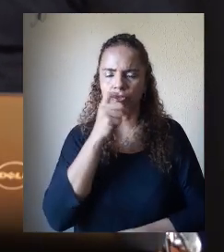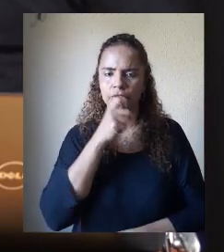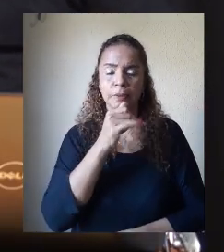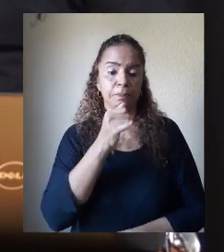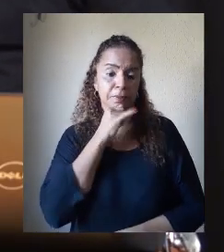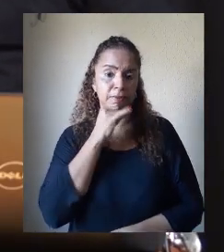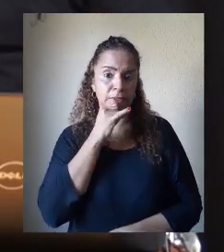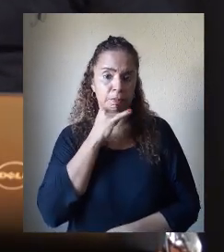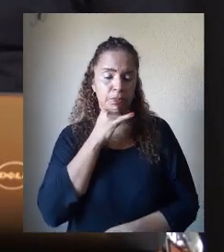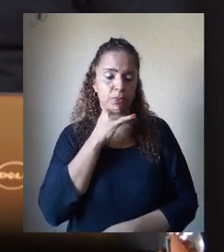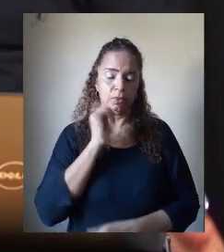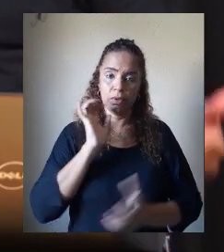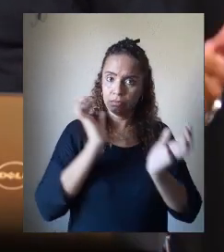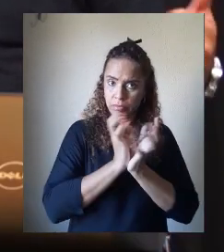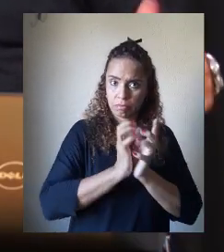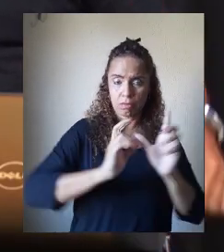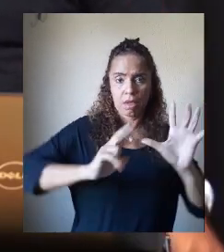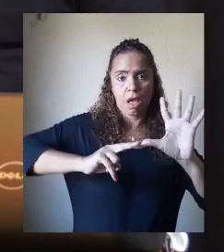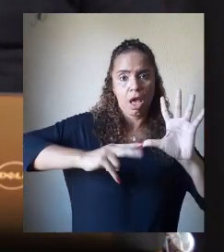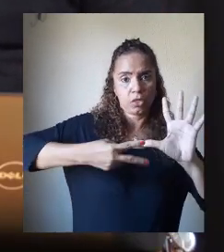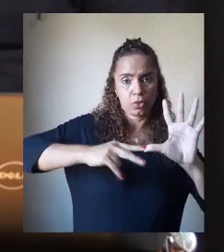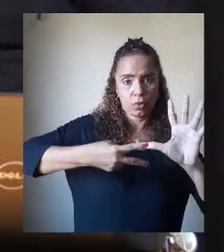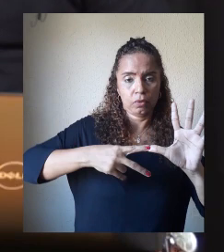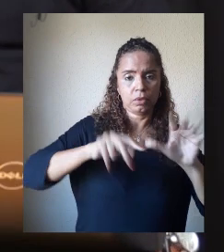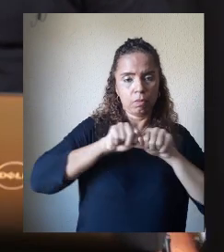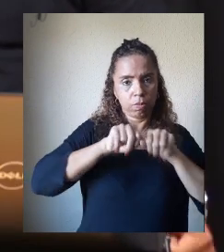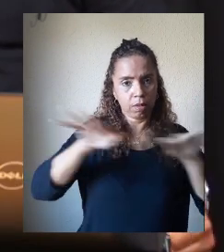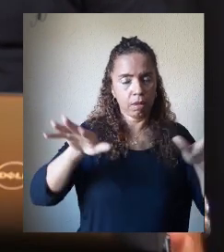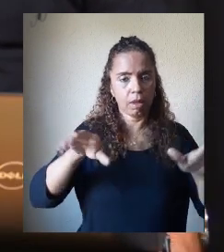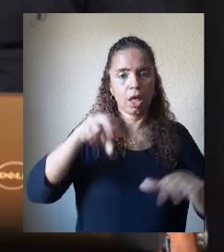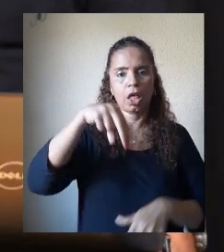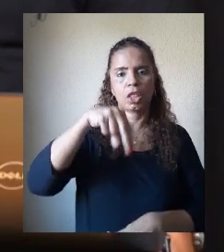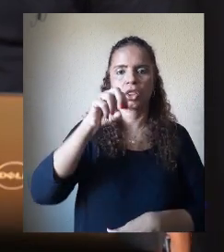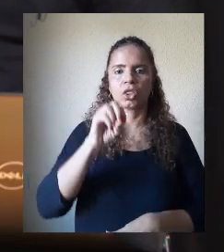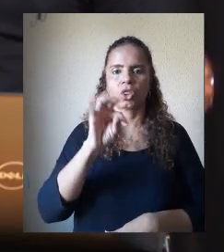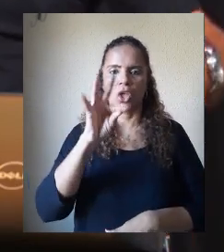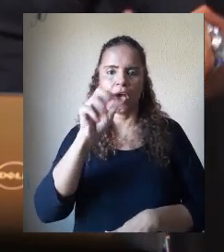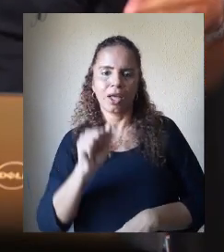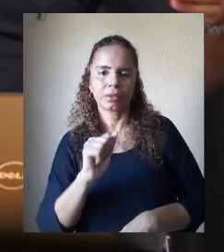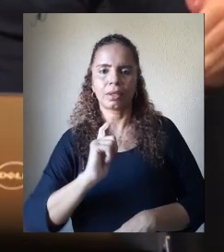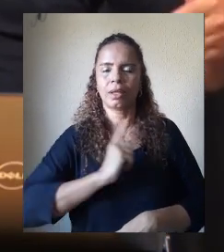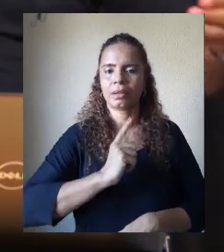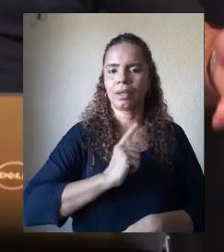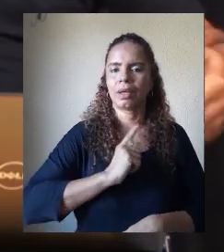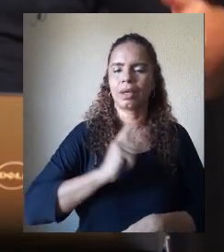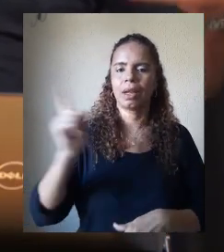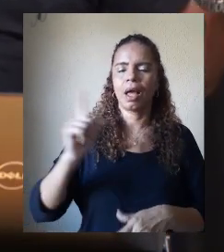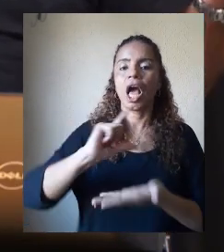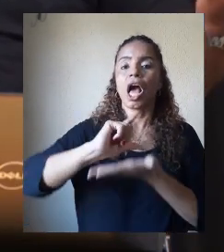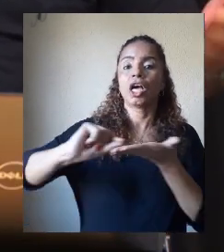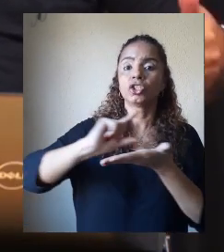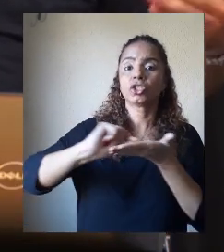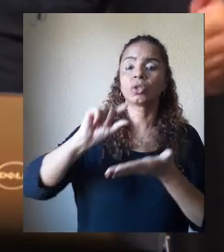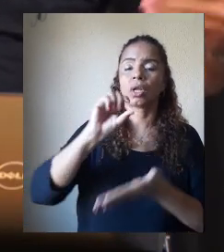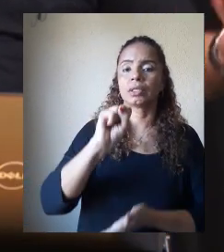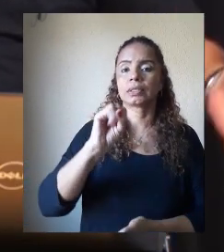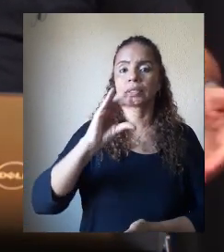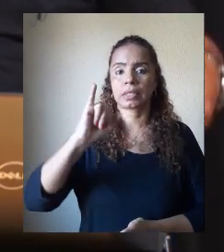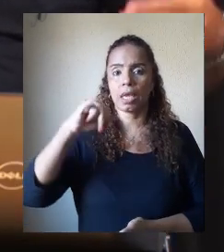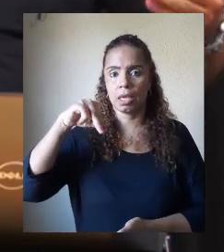à comunidade acadêmica, que no artigo de 16 de março da Science, ela mostra que os portadores